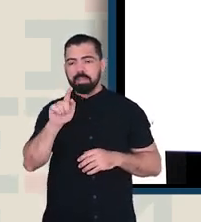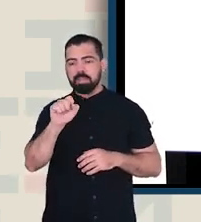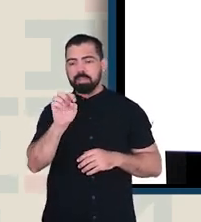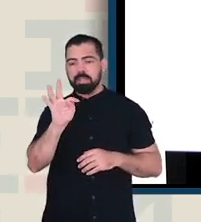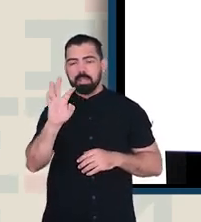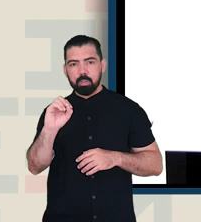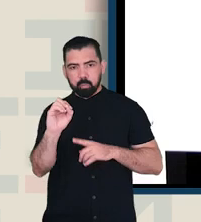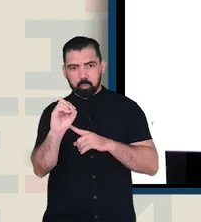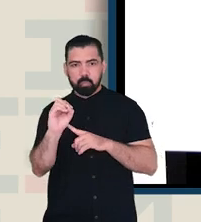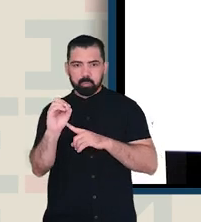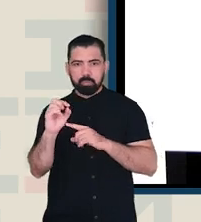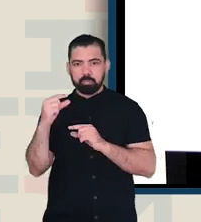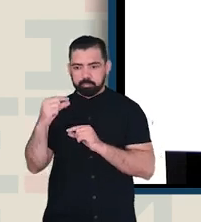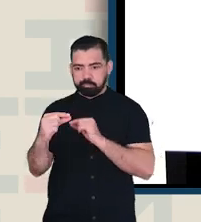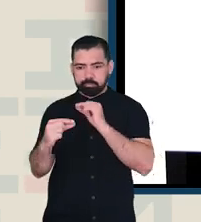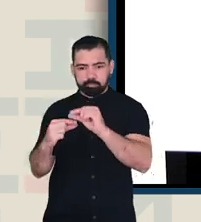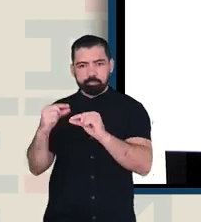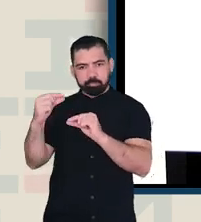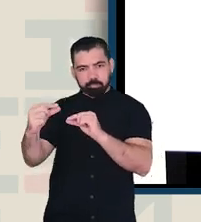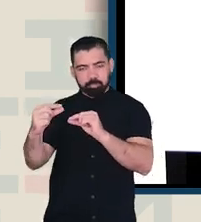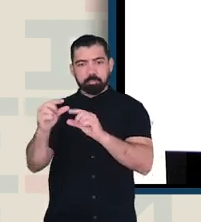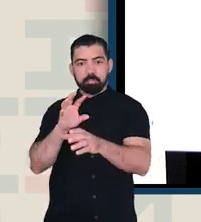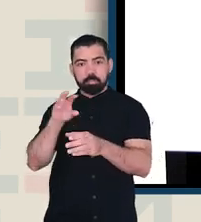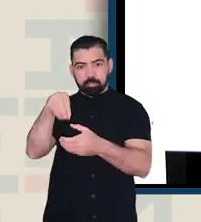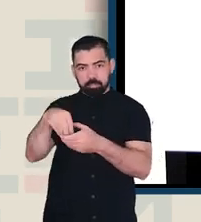gestos que não